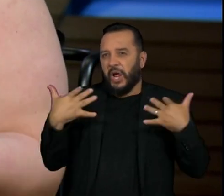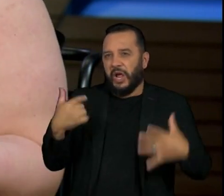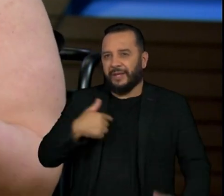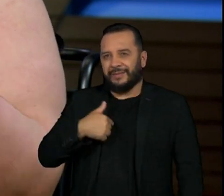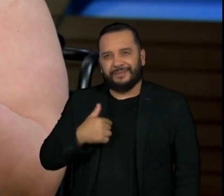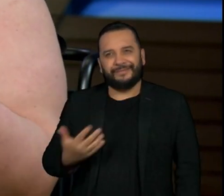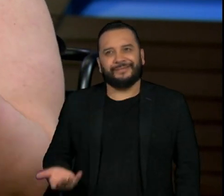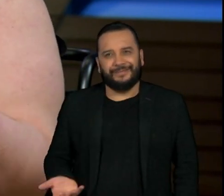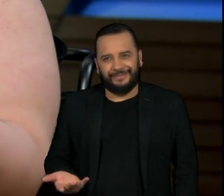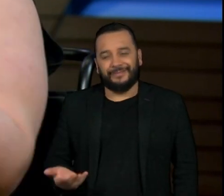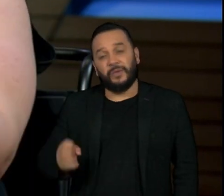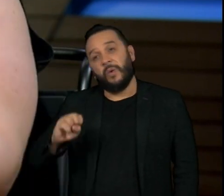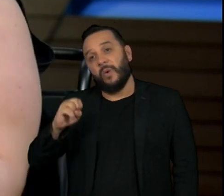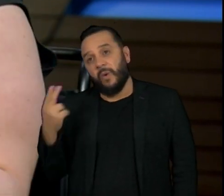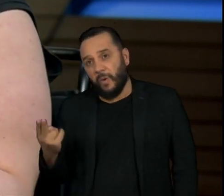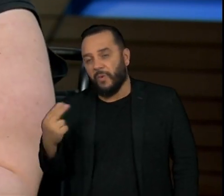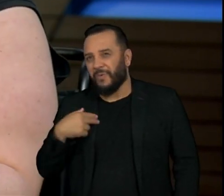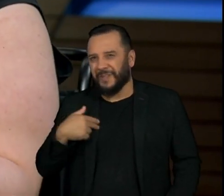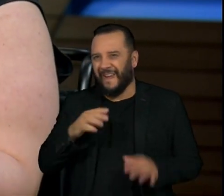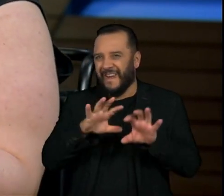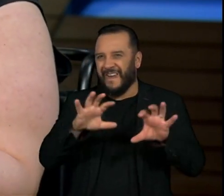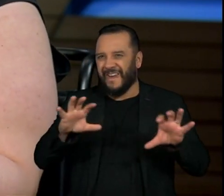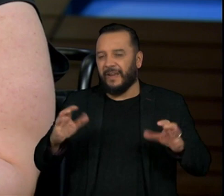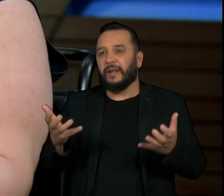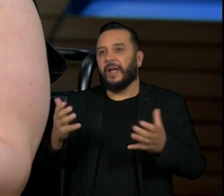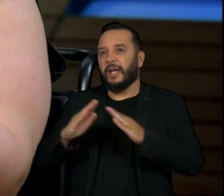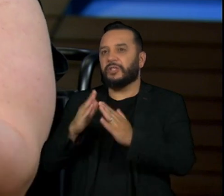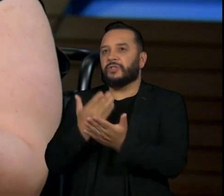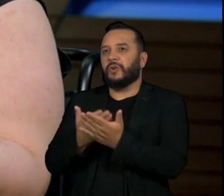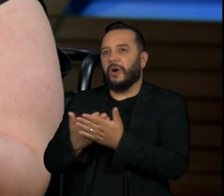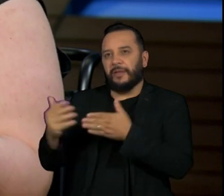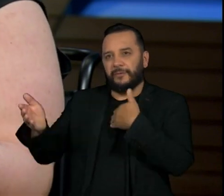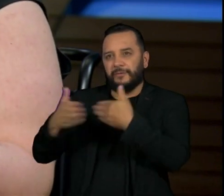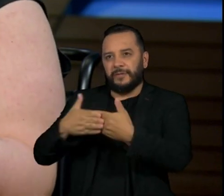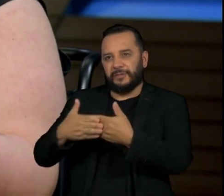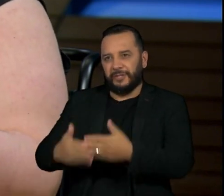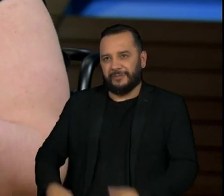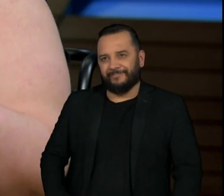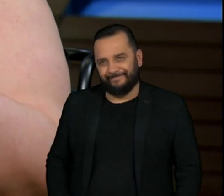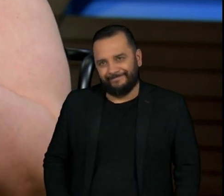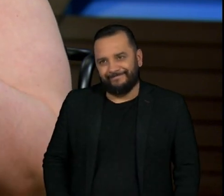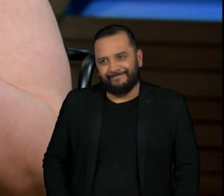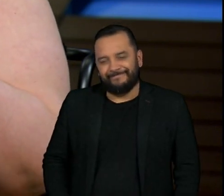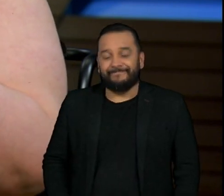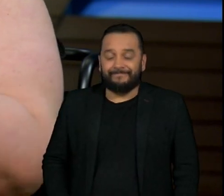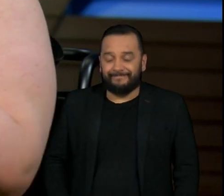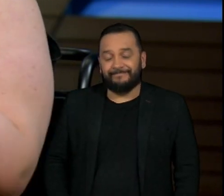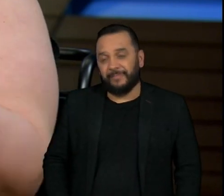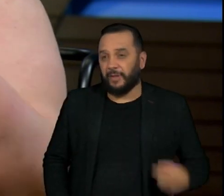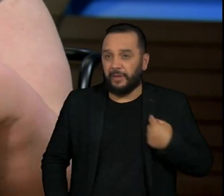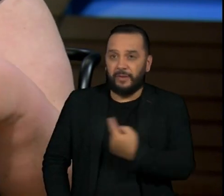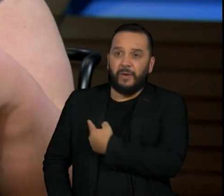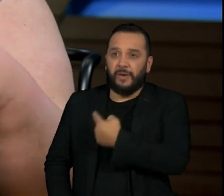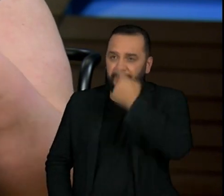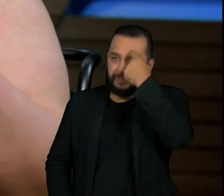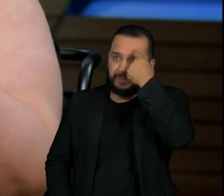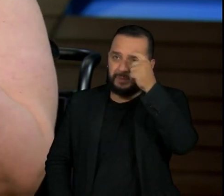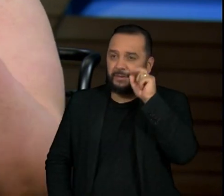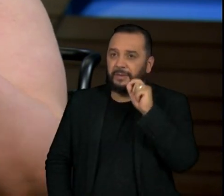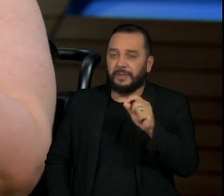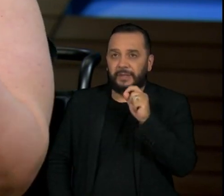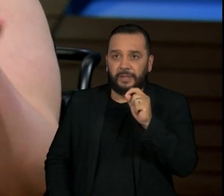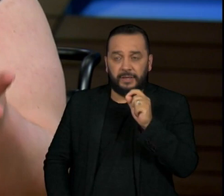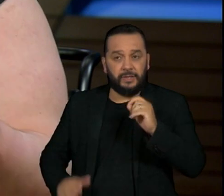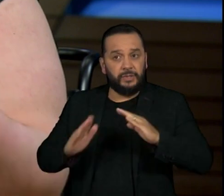até outras que querem simplesmente fechar uma escola, né? Só que o que nós não podemos é pensar que essa comunidade que